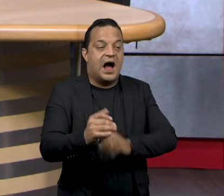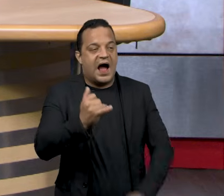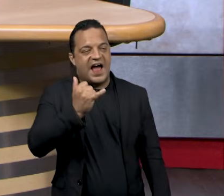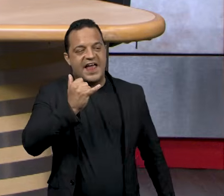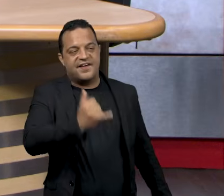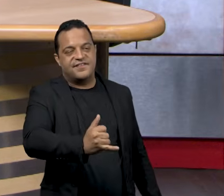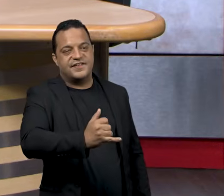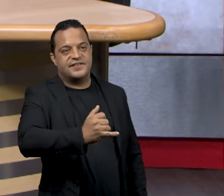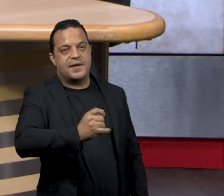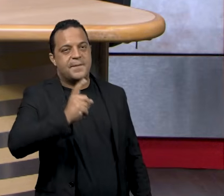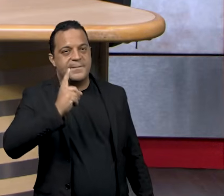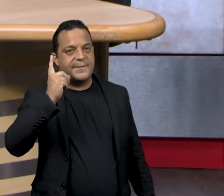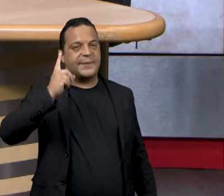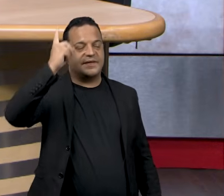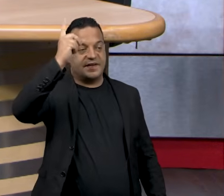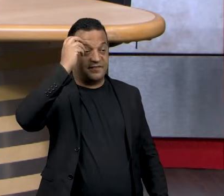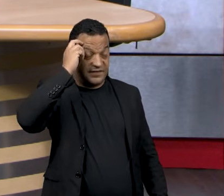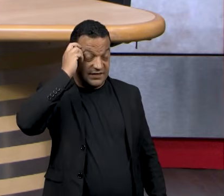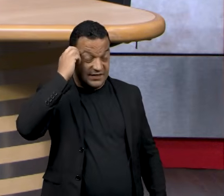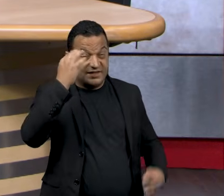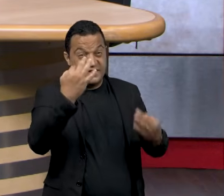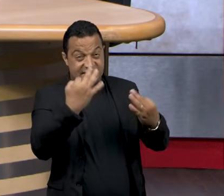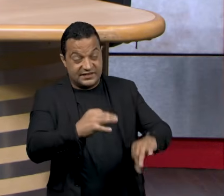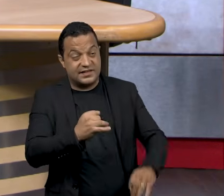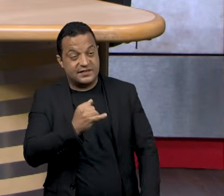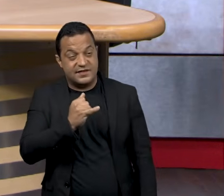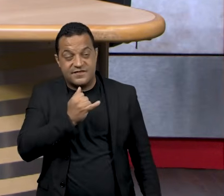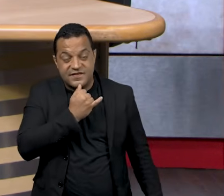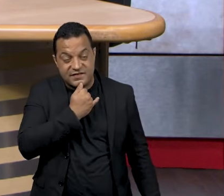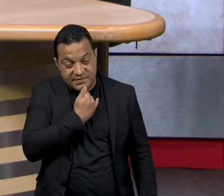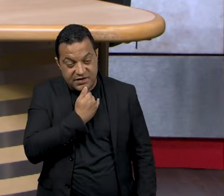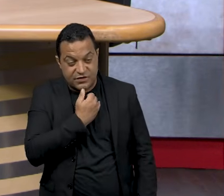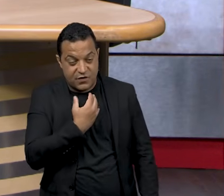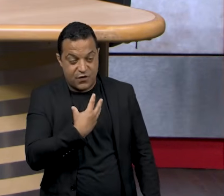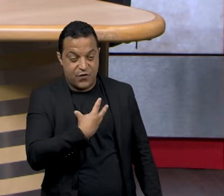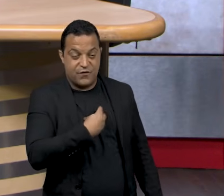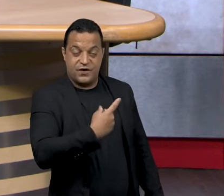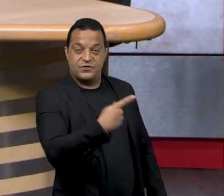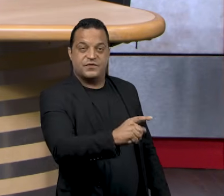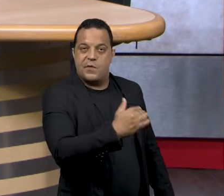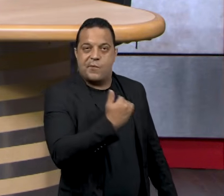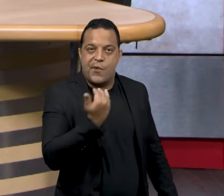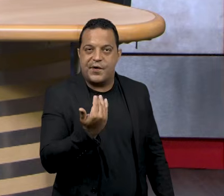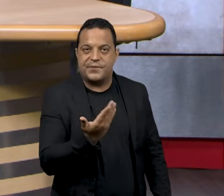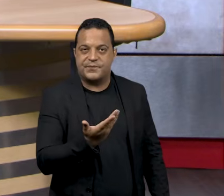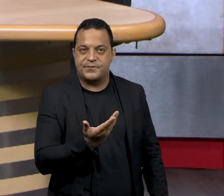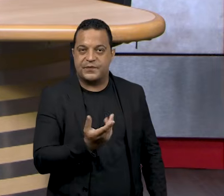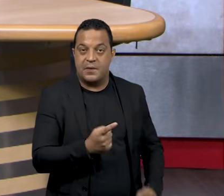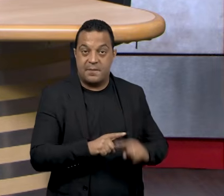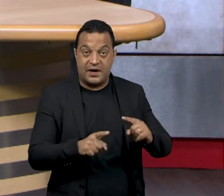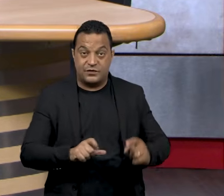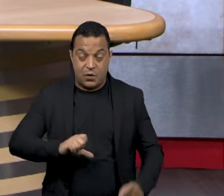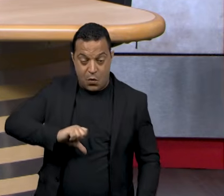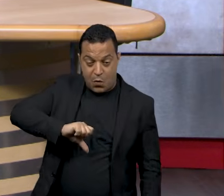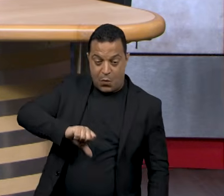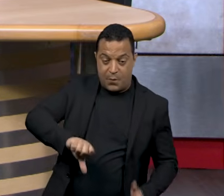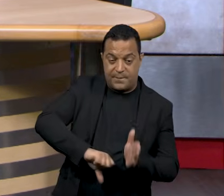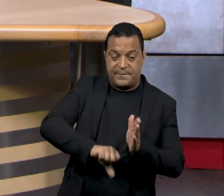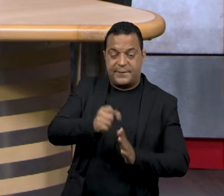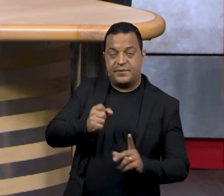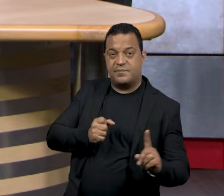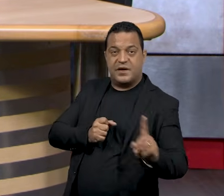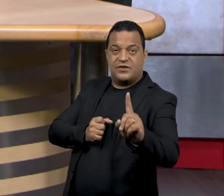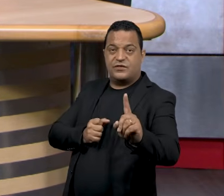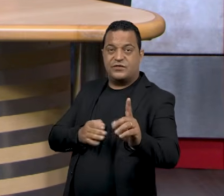correta. Claro, Davi ali chorou amargamente, a Bíblia diz que ele sentiu, era o filho dele, mas aquele primeiro